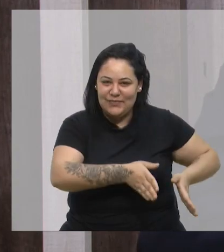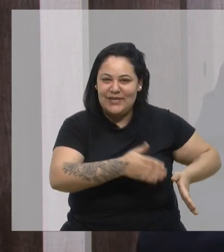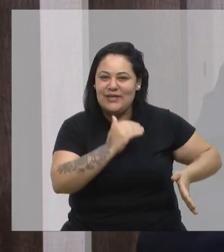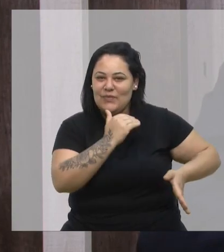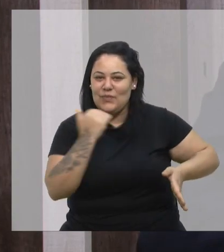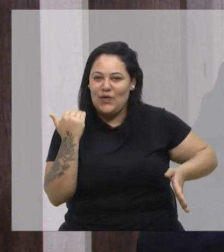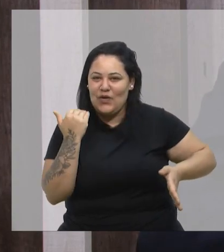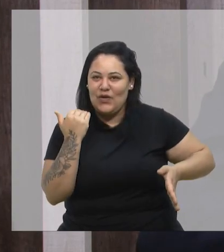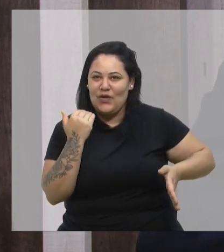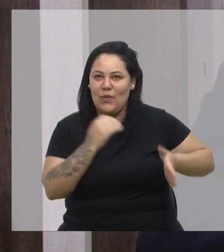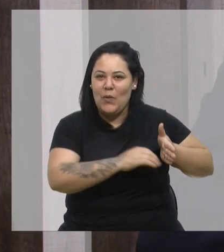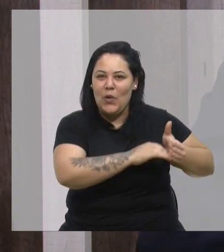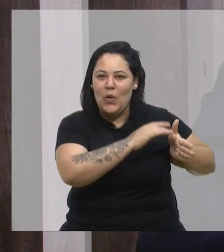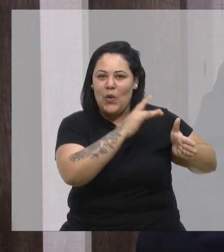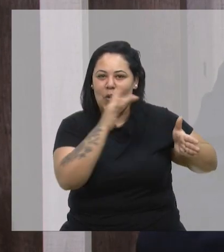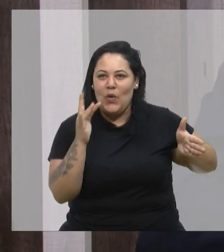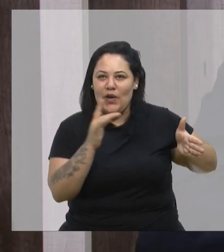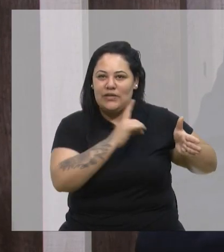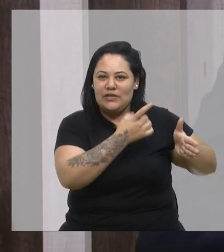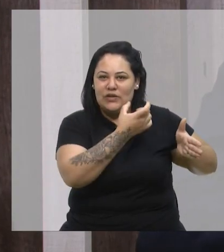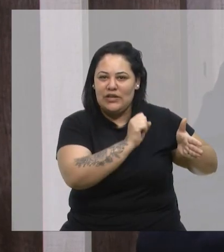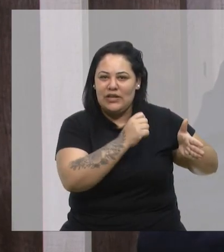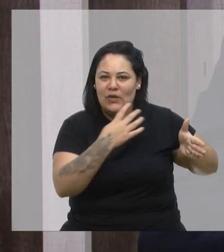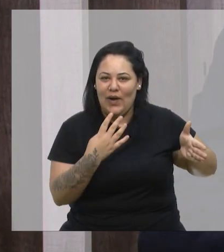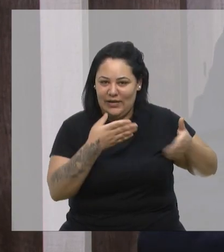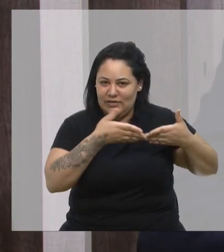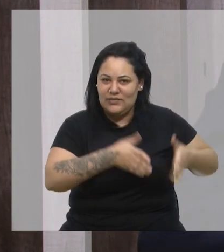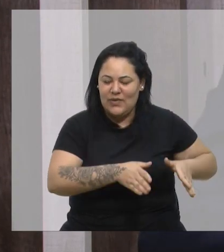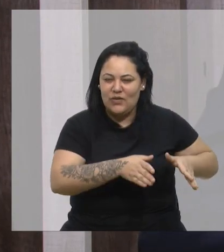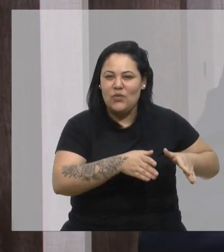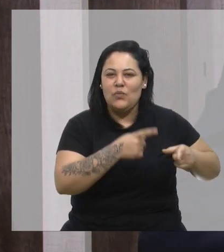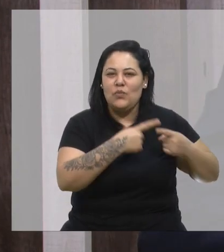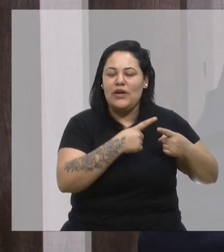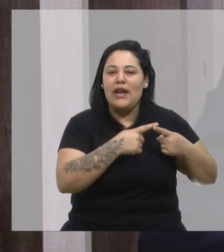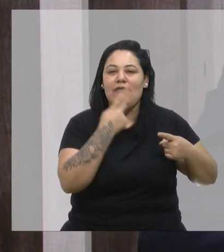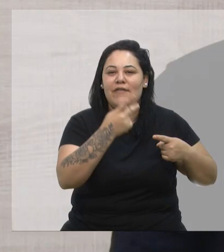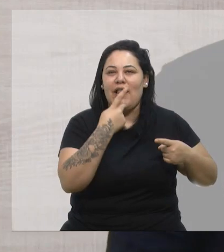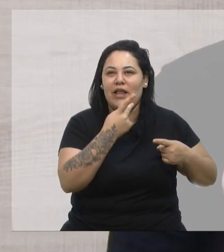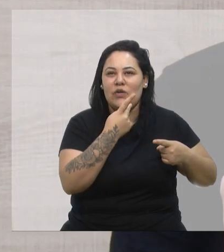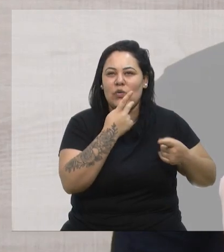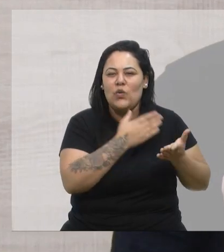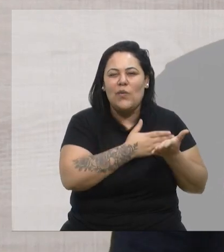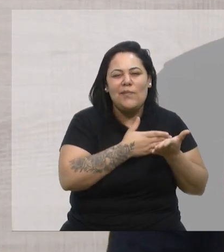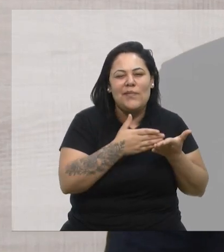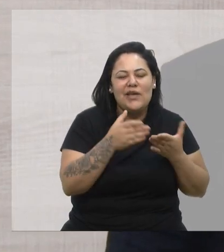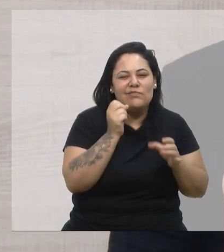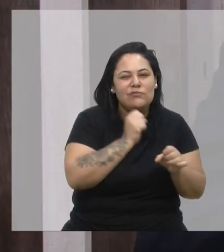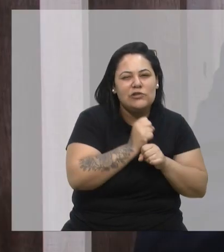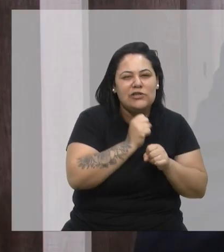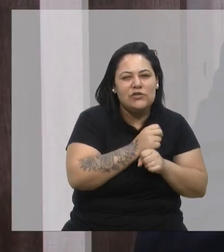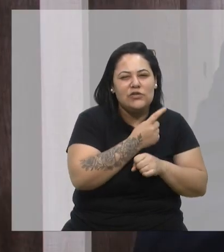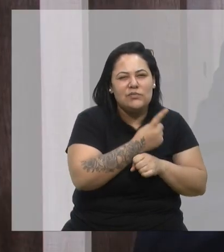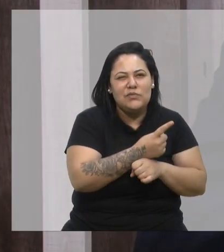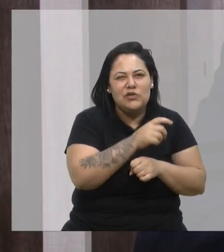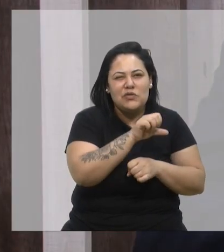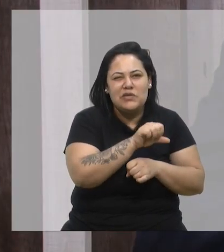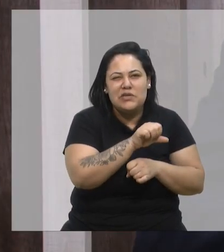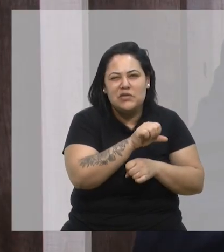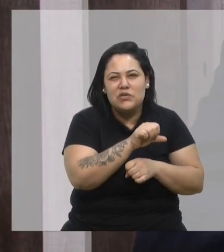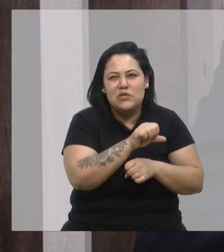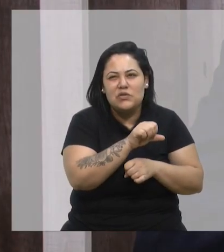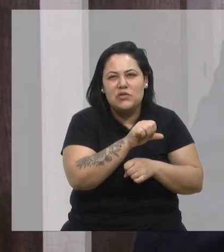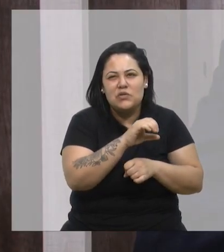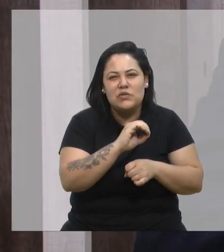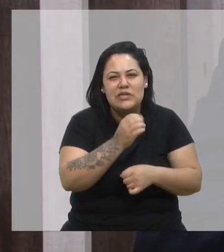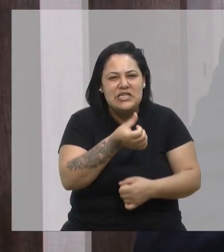nascimento e o falecimento dava 184 de nascimento, porque ele falece no início dos anos 20, 1900 e